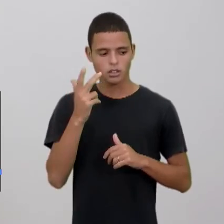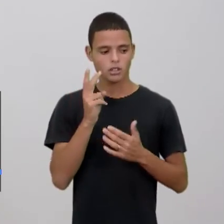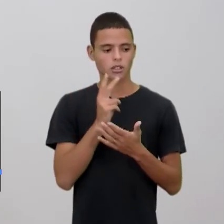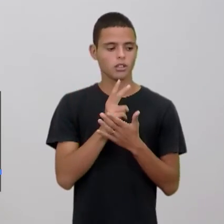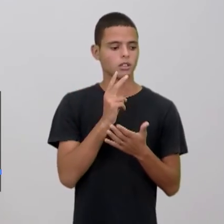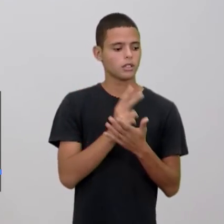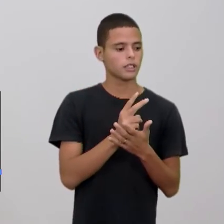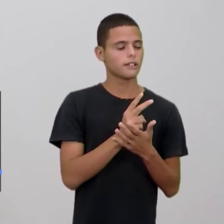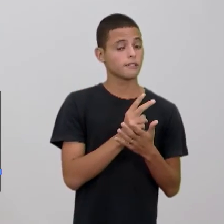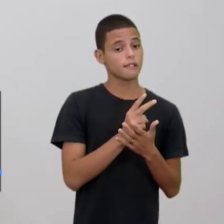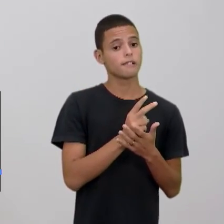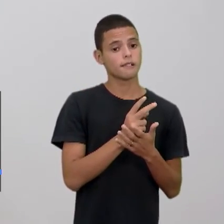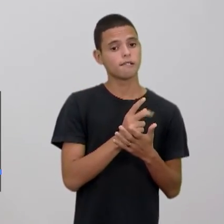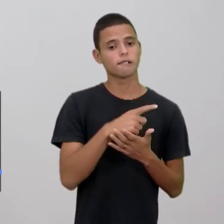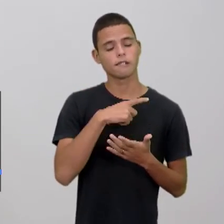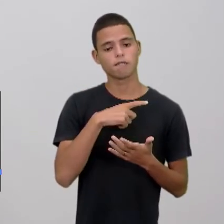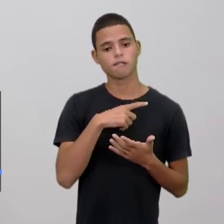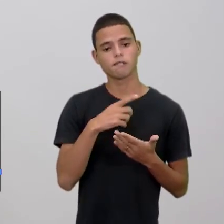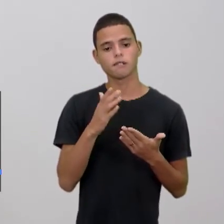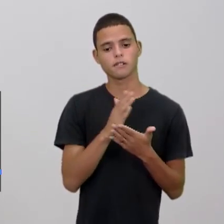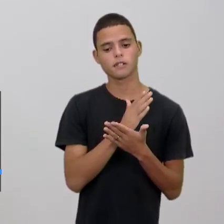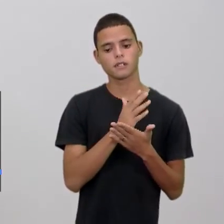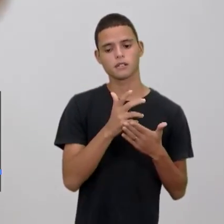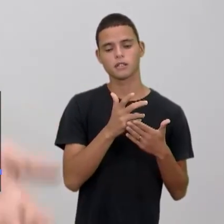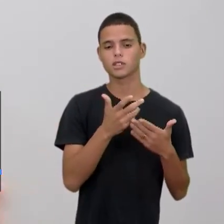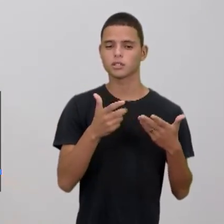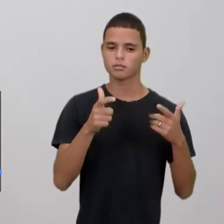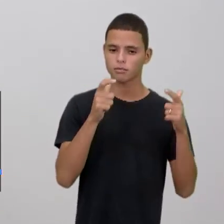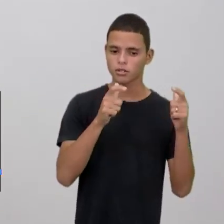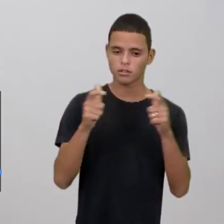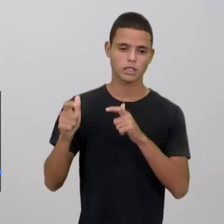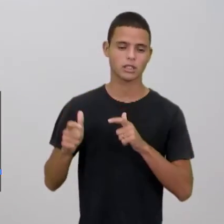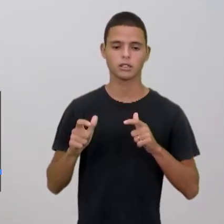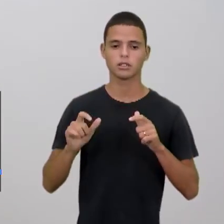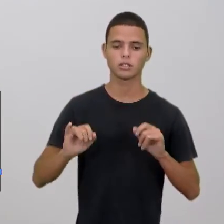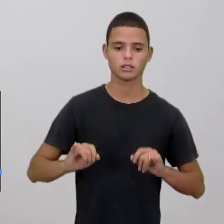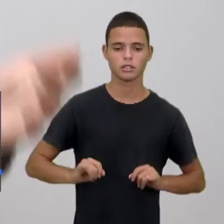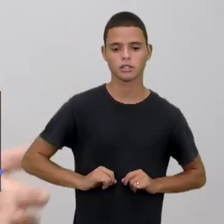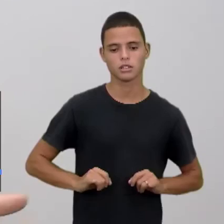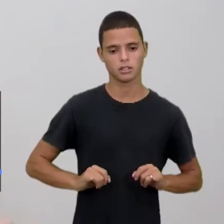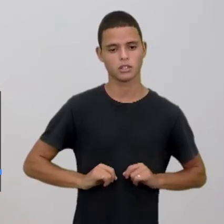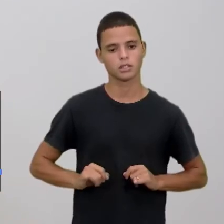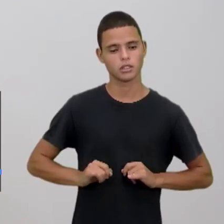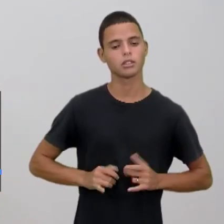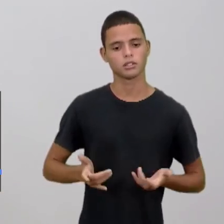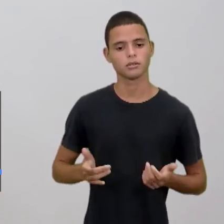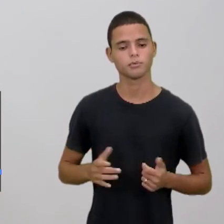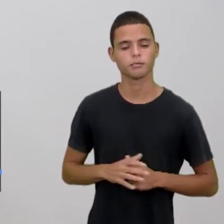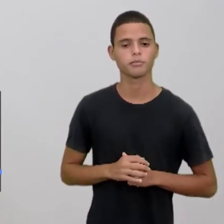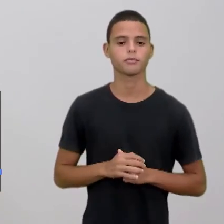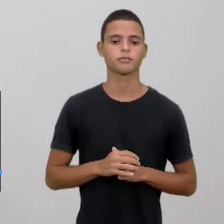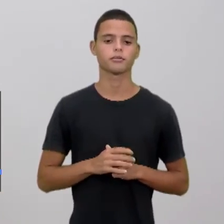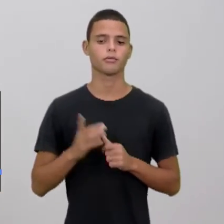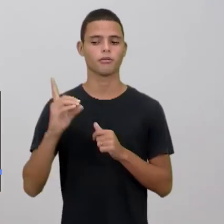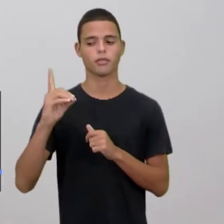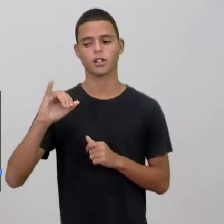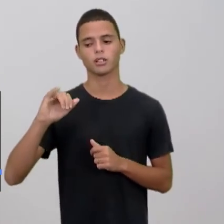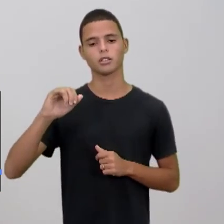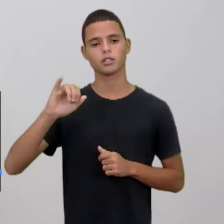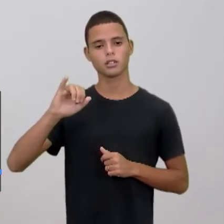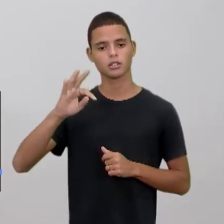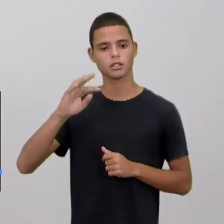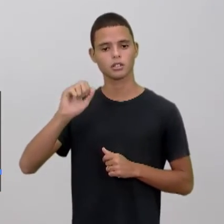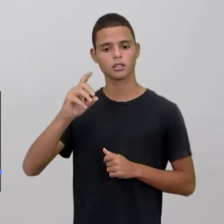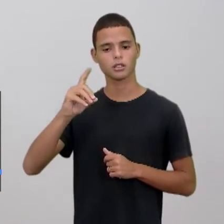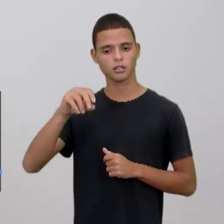principalmente de locais que sofreram ditaduras. Essa é mais uma confirmação que a gente, em história, já está